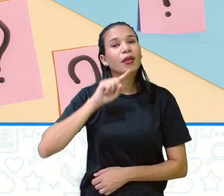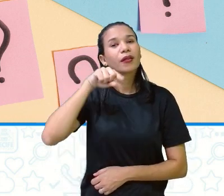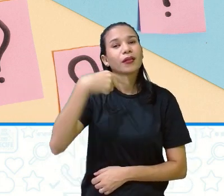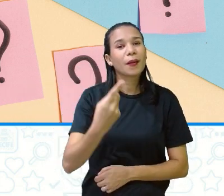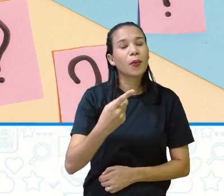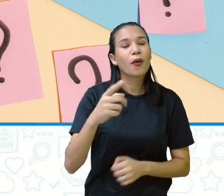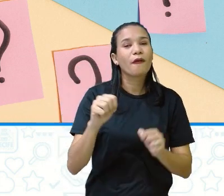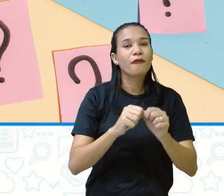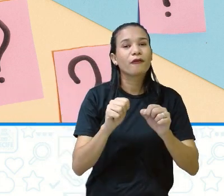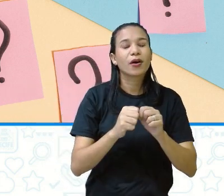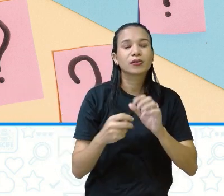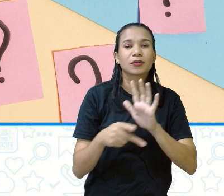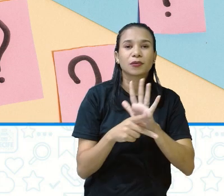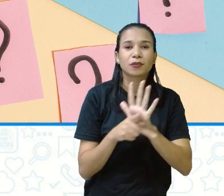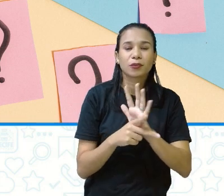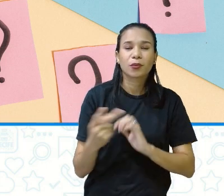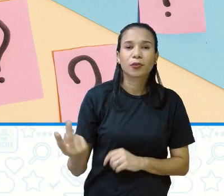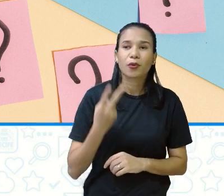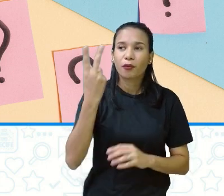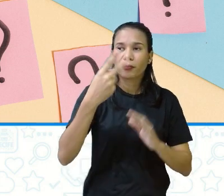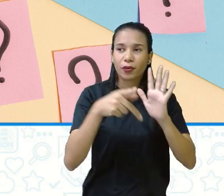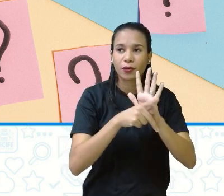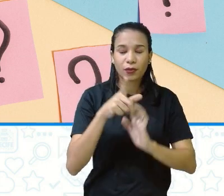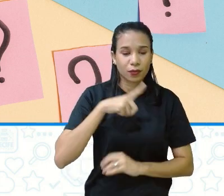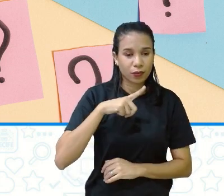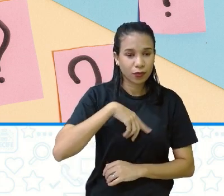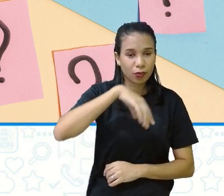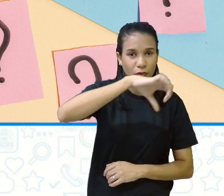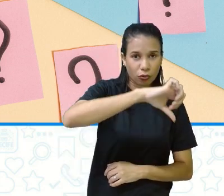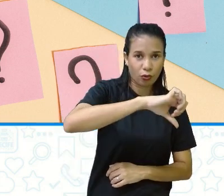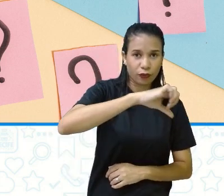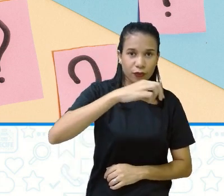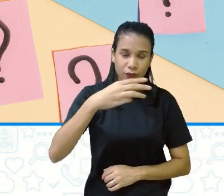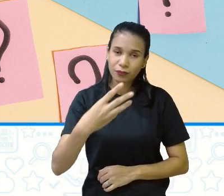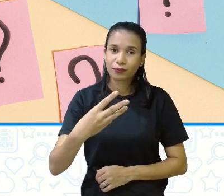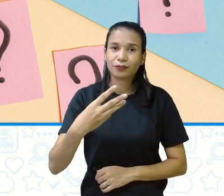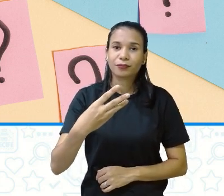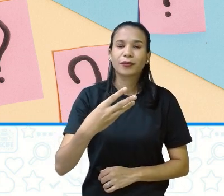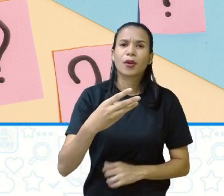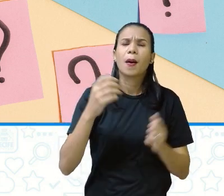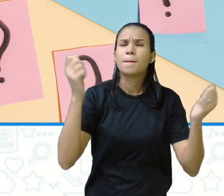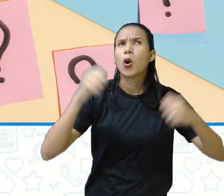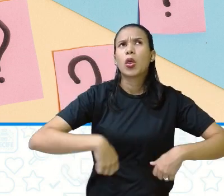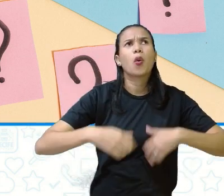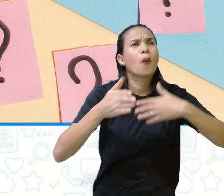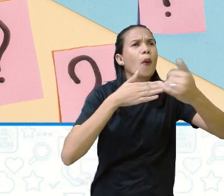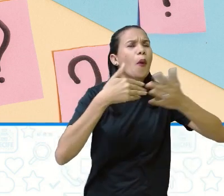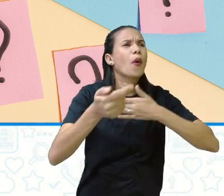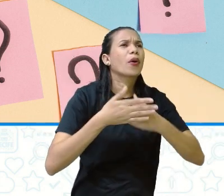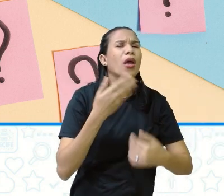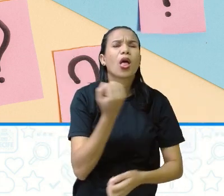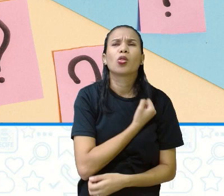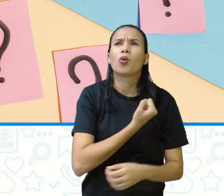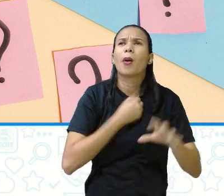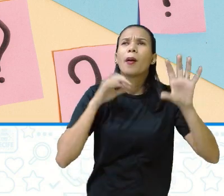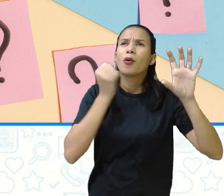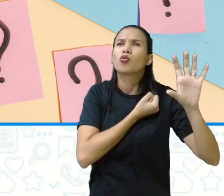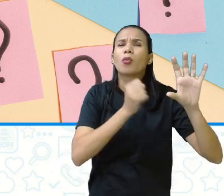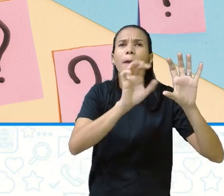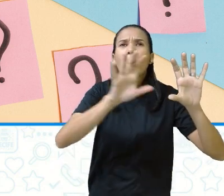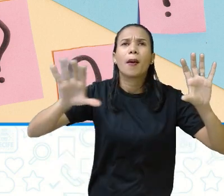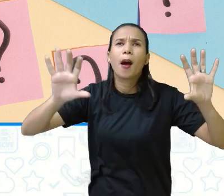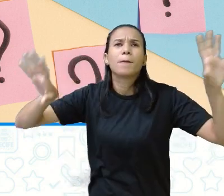seguida, coloque o valor dos algarismos 9 e 3. Você pode formar qualquer número com